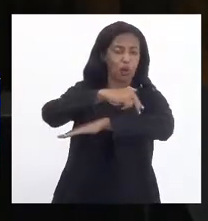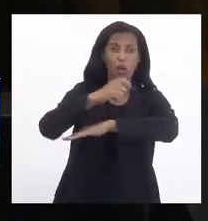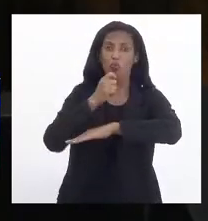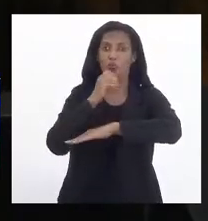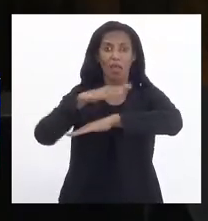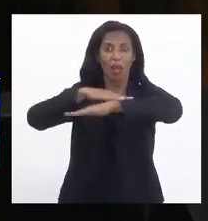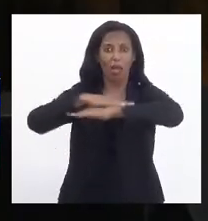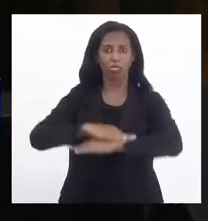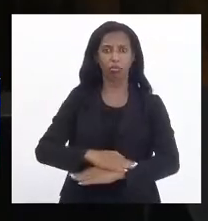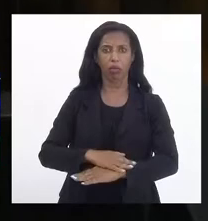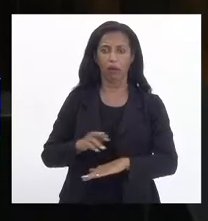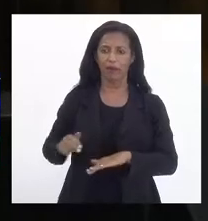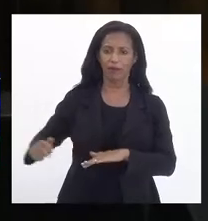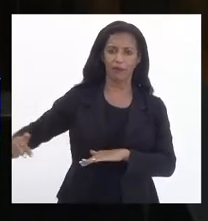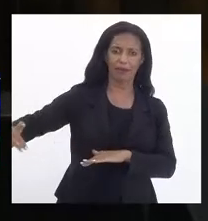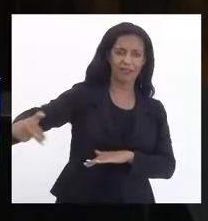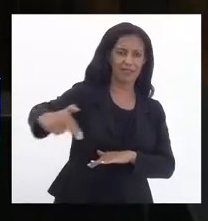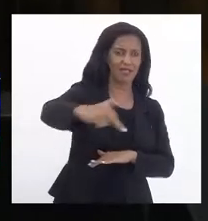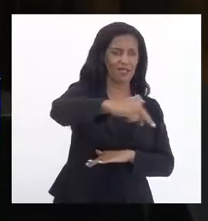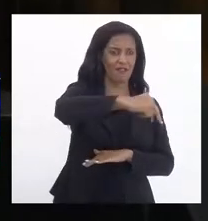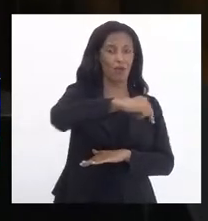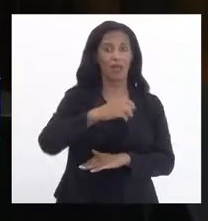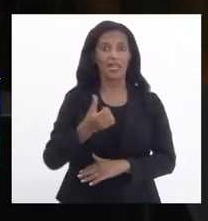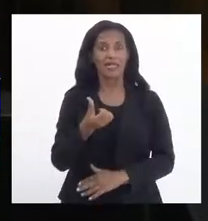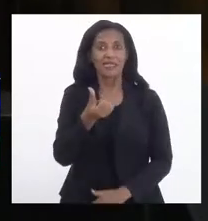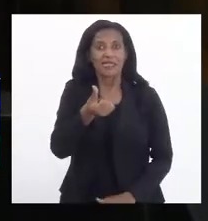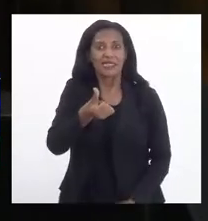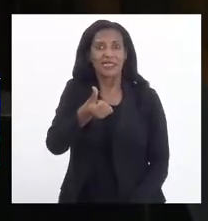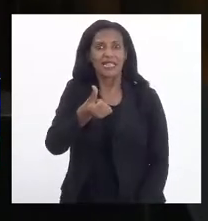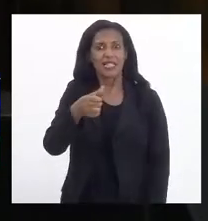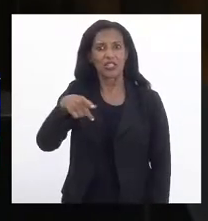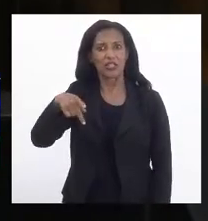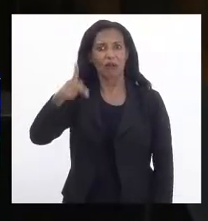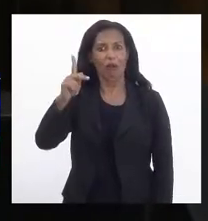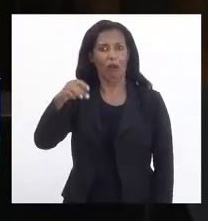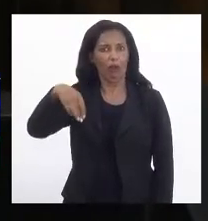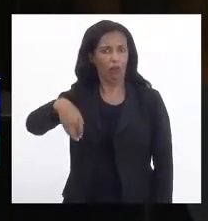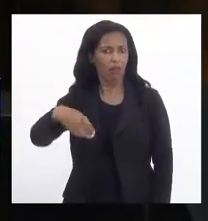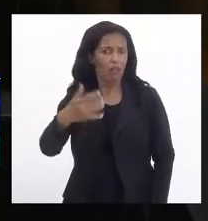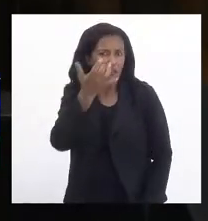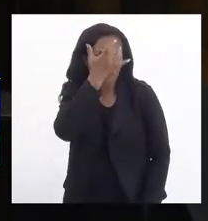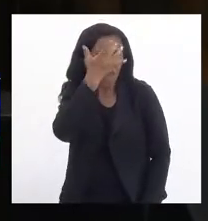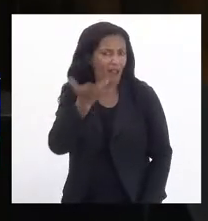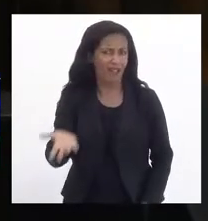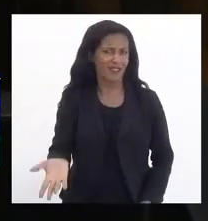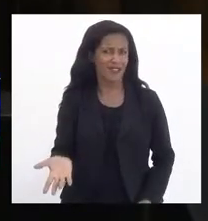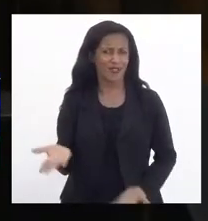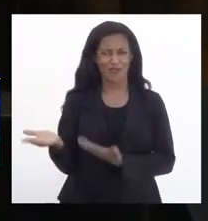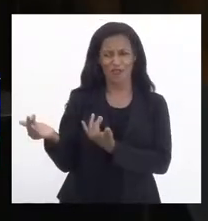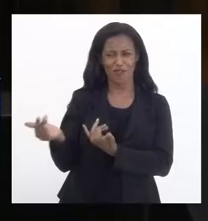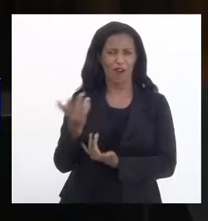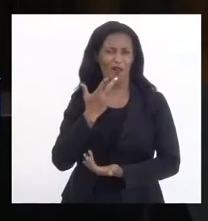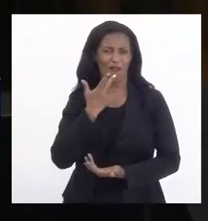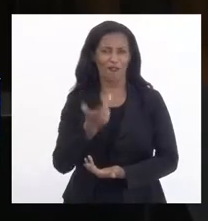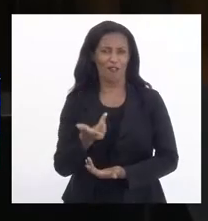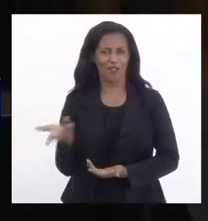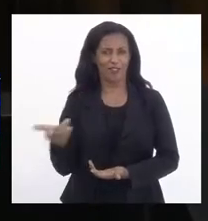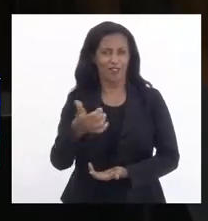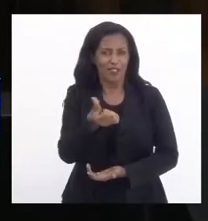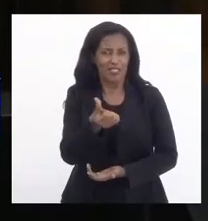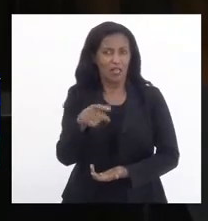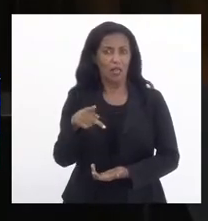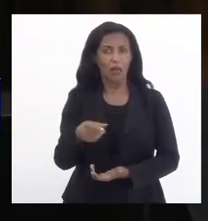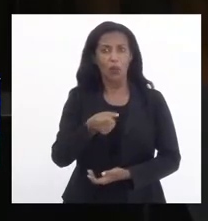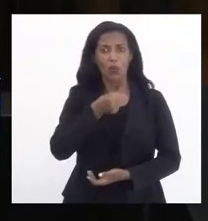de 6 quilômetros. Mas aí é fácil quando você vê uma juventude falando de 6 quilômetros. Mas imagina o